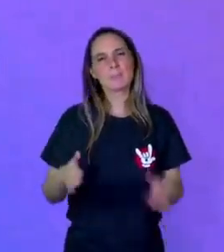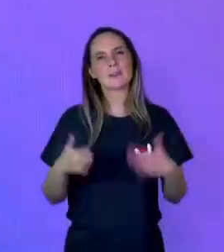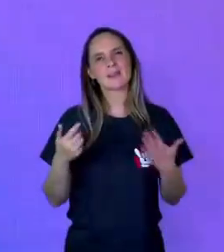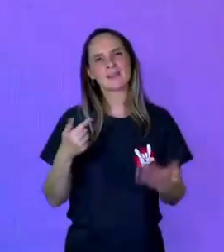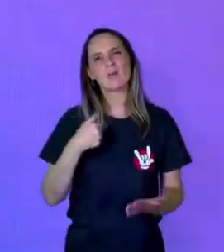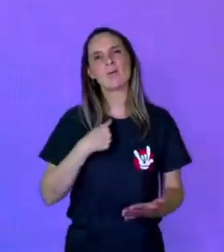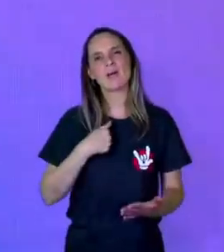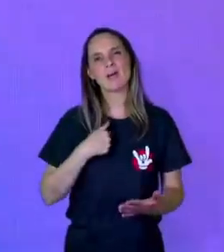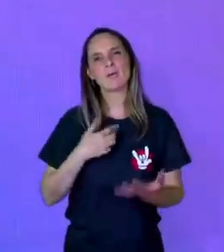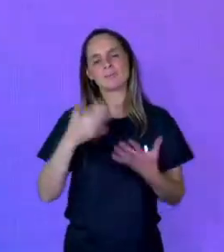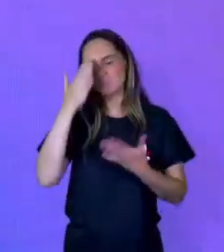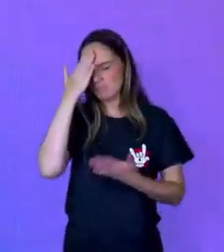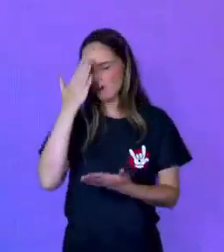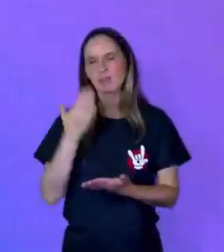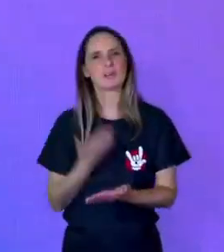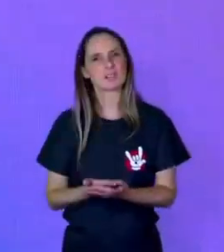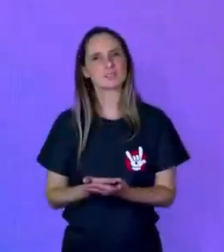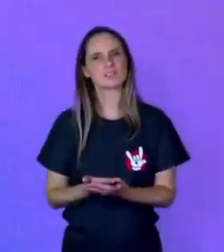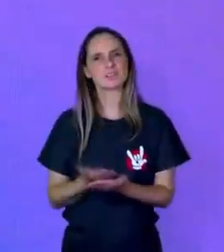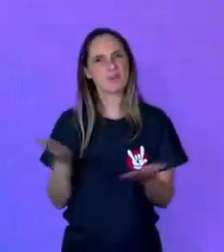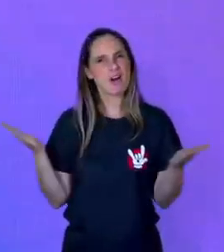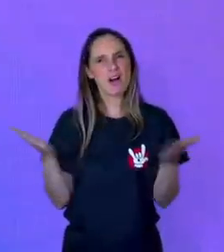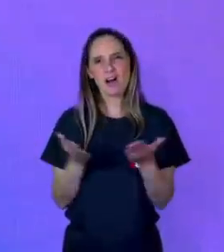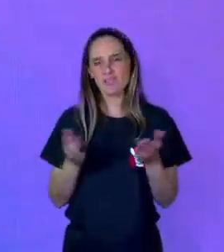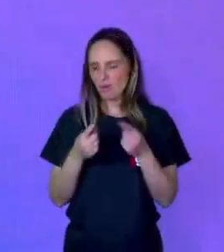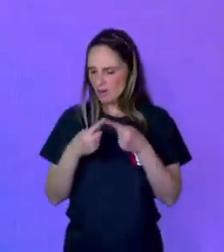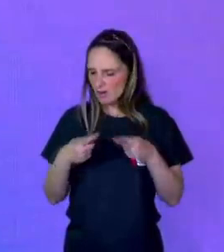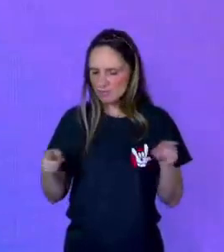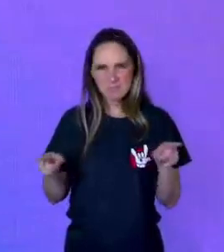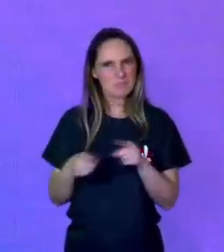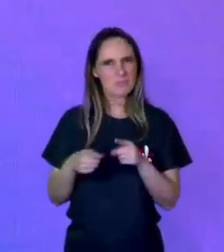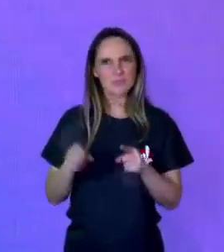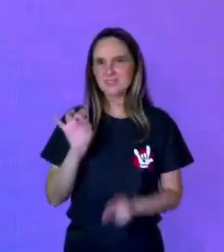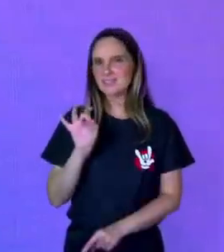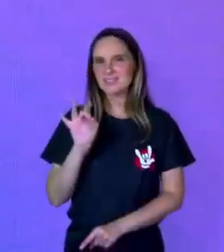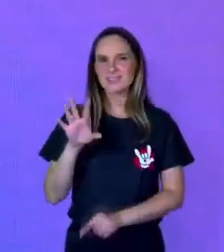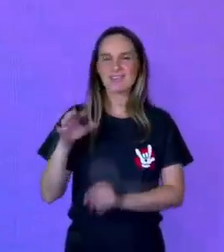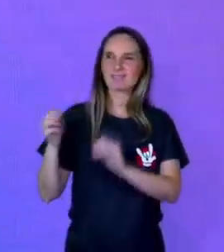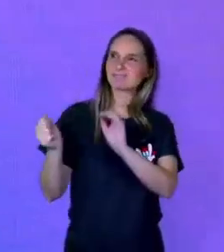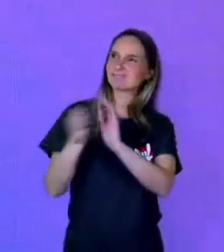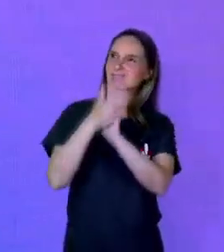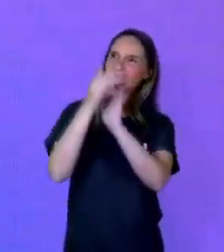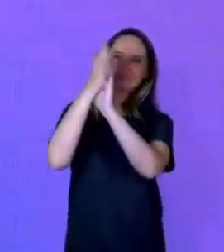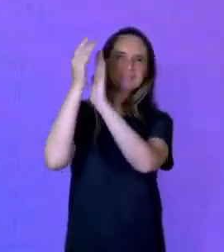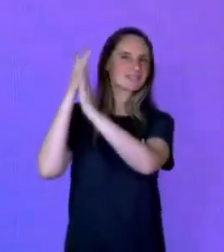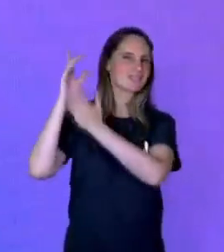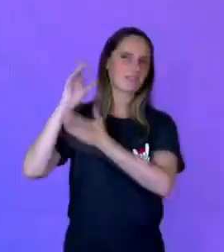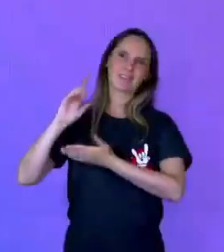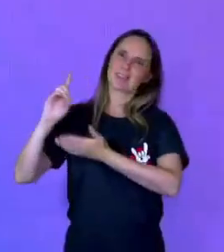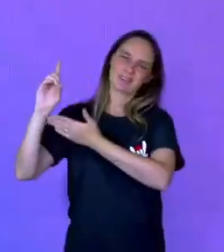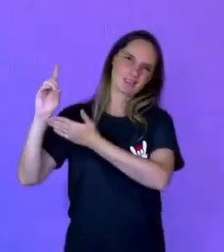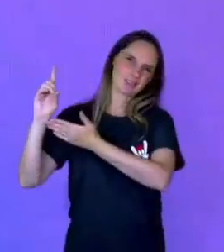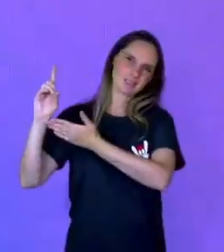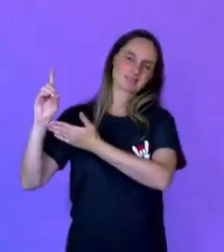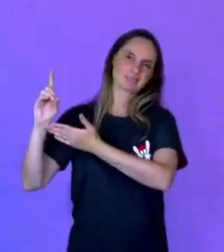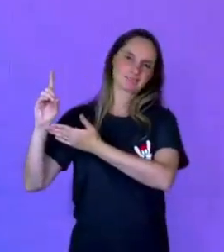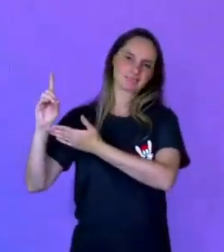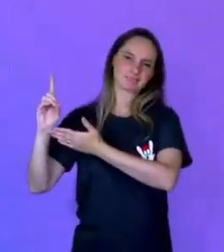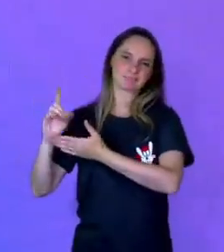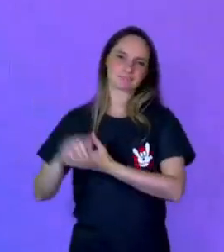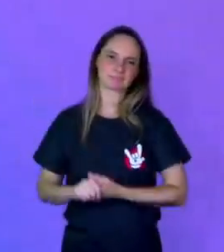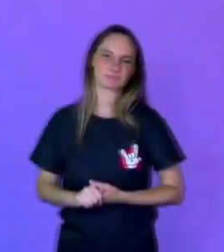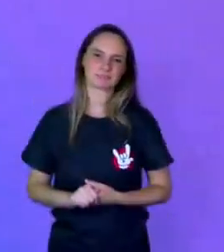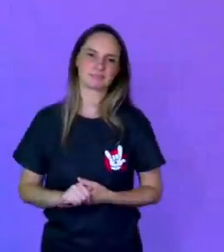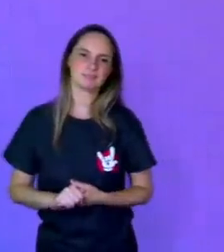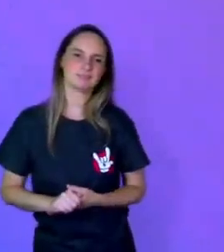cantava para o mundo, a partir de hoje você vai cantar para mim. Então, meu irmão, é bom que vocês estejam me ouvindo falar